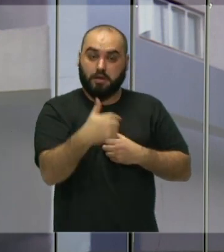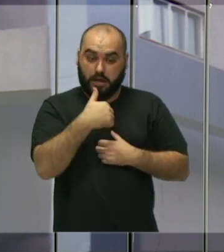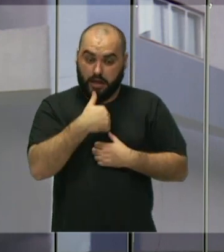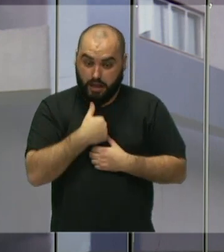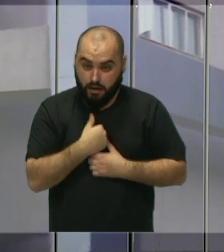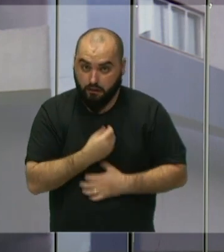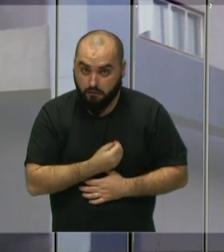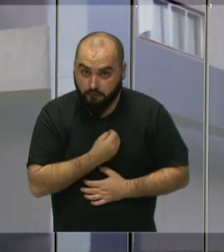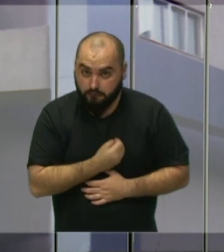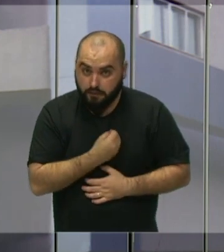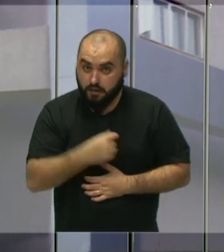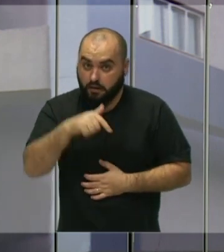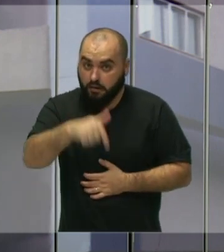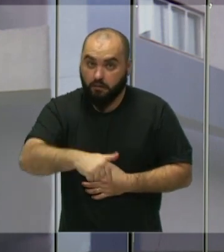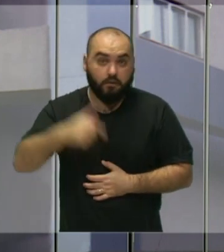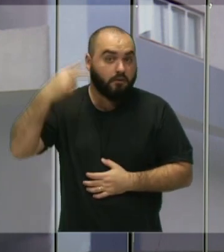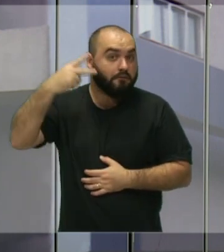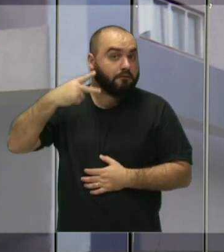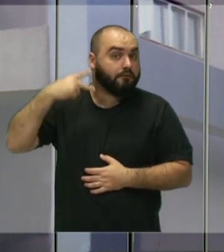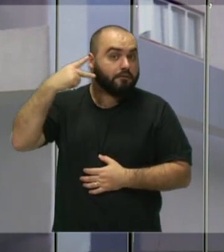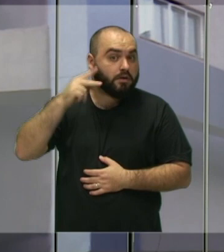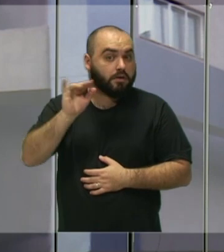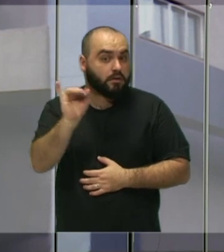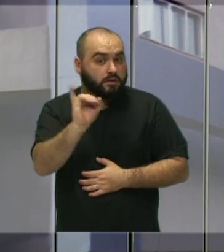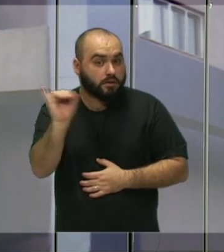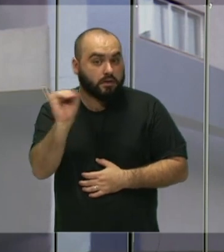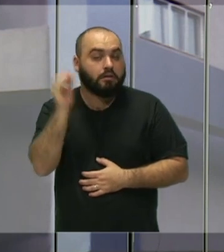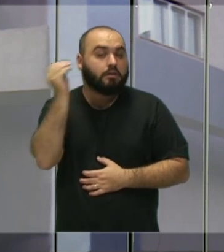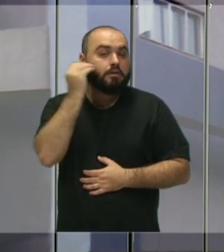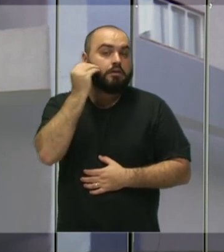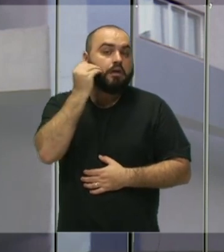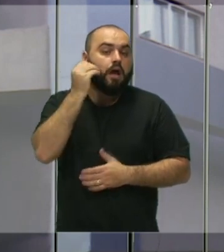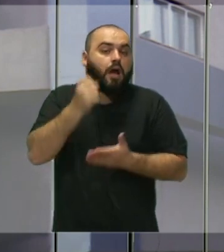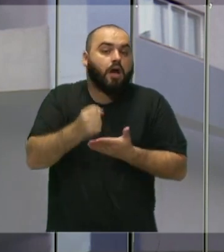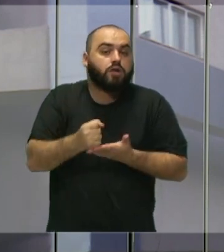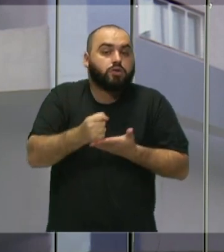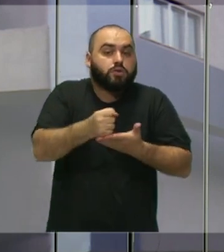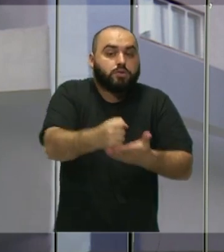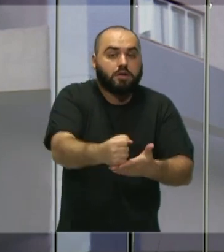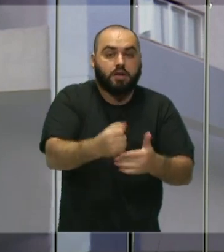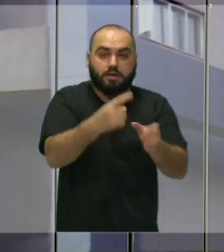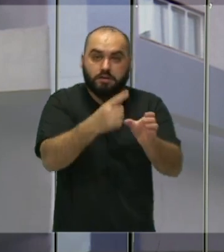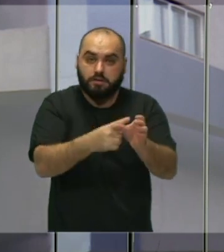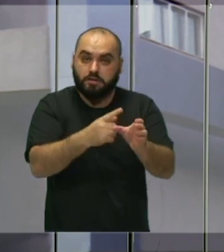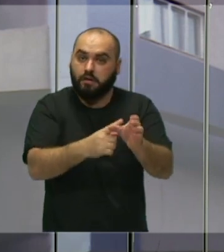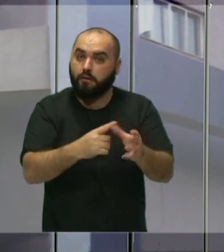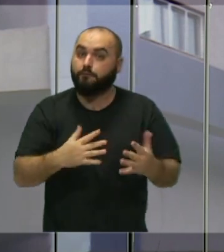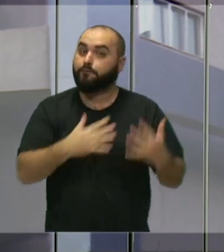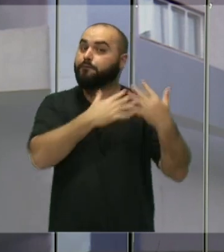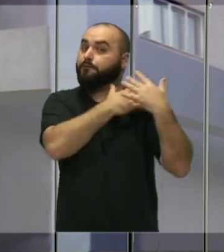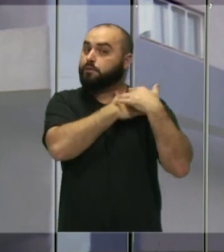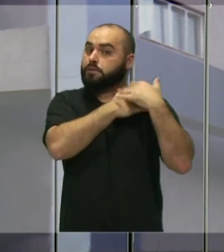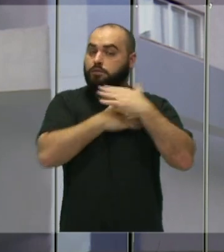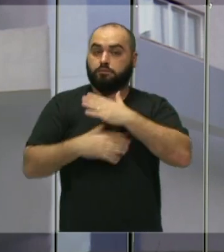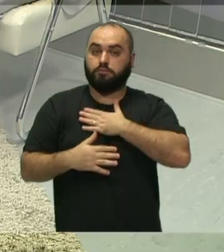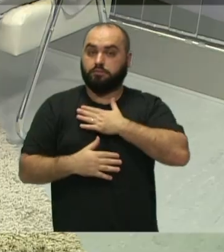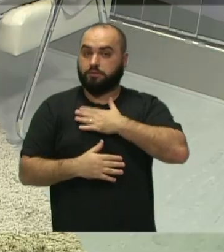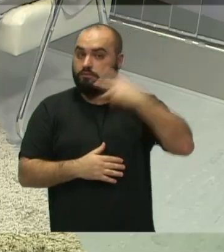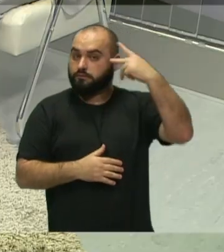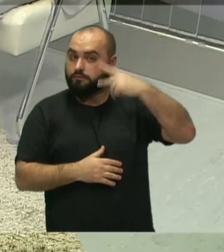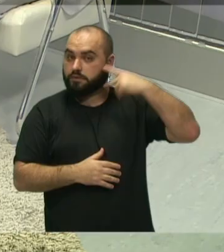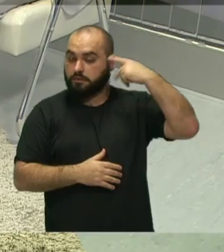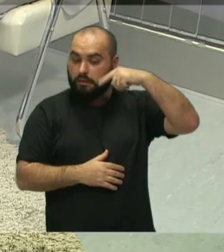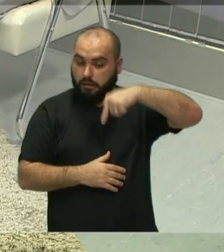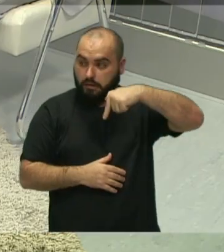como vereador de Itajaí, procurando ajudar a minha cidade através da minha função de legislador aqui no